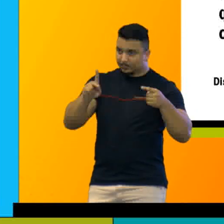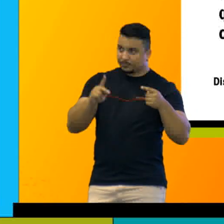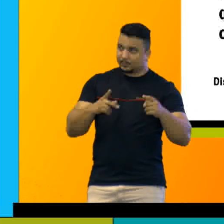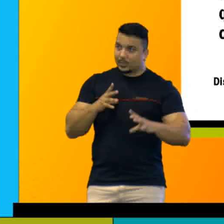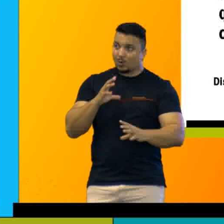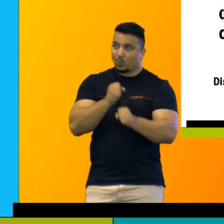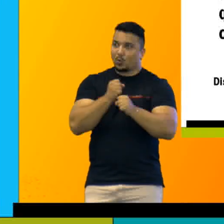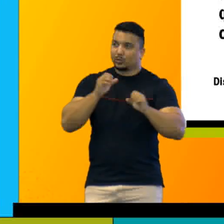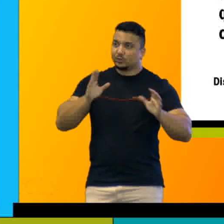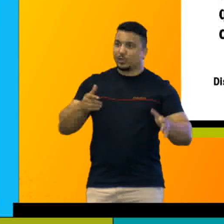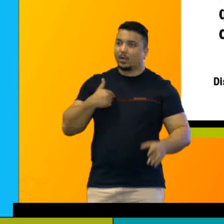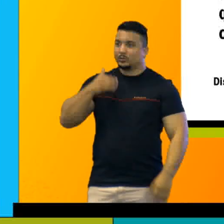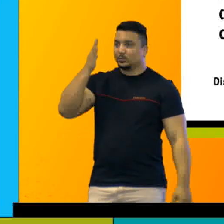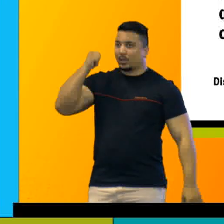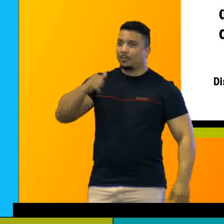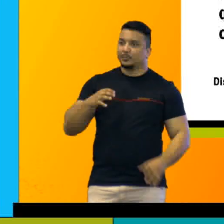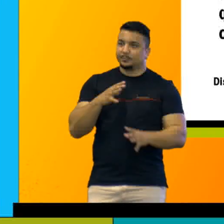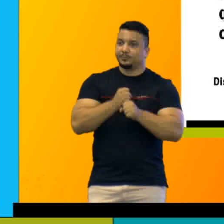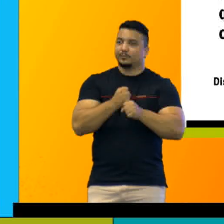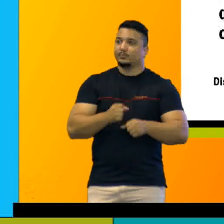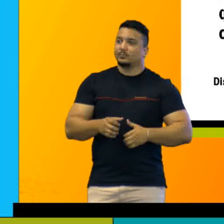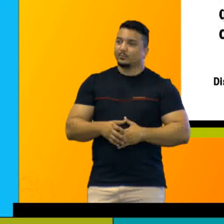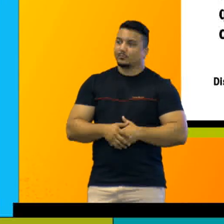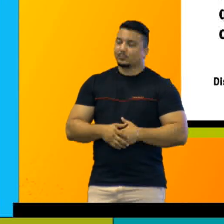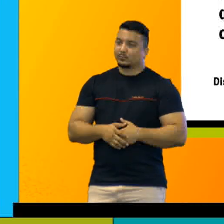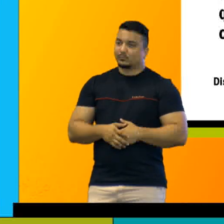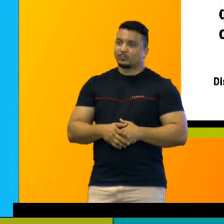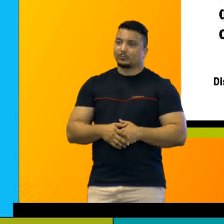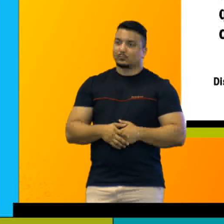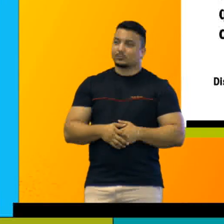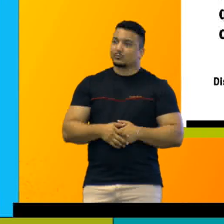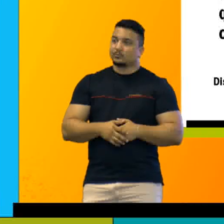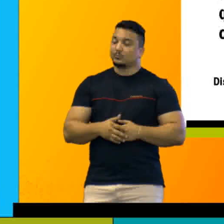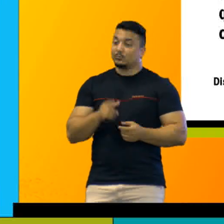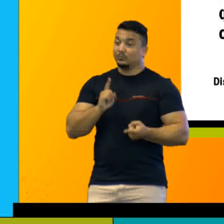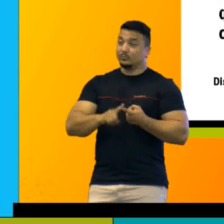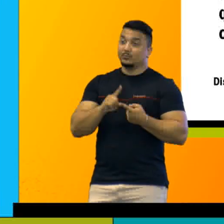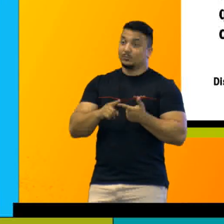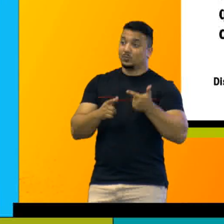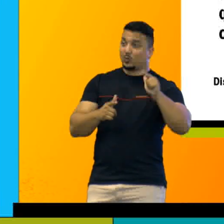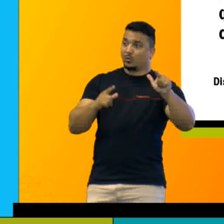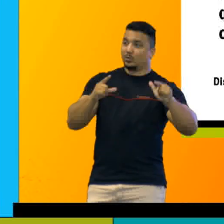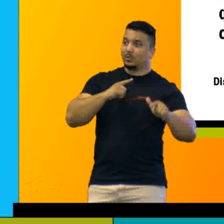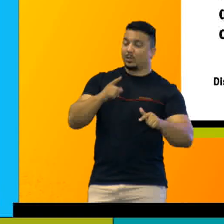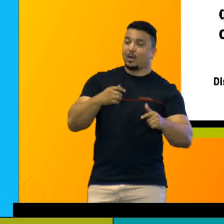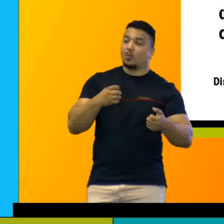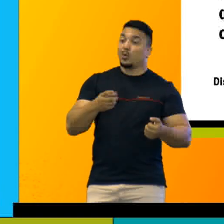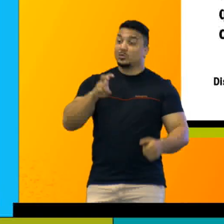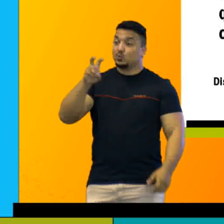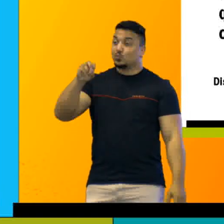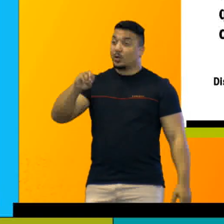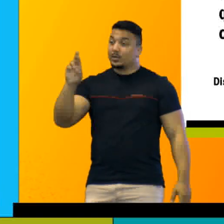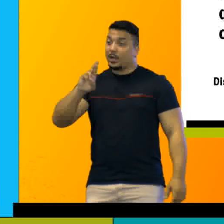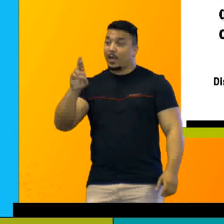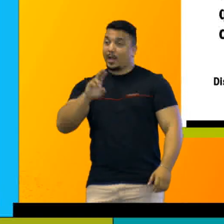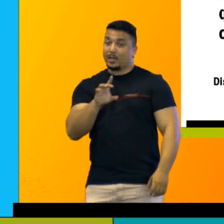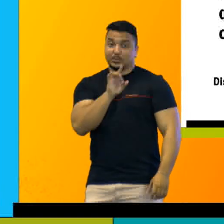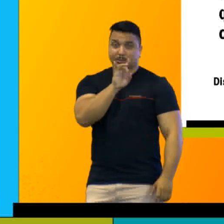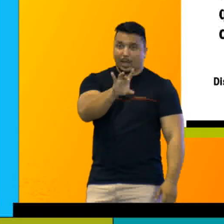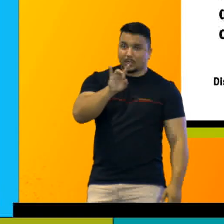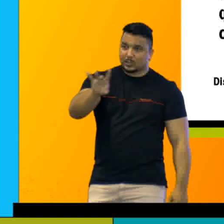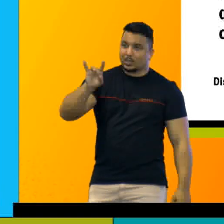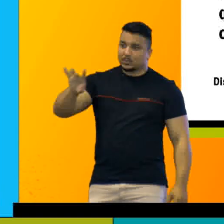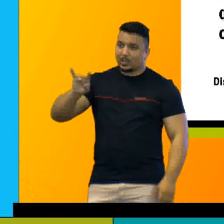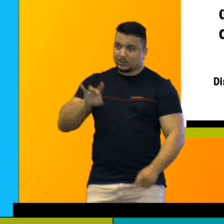uma conta para eu fazer aí. Tá certo, pessoal? Vamos lá. Outra coisa. Era 50 reais cada saca